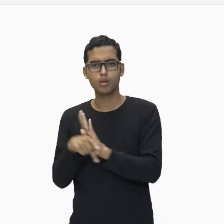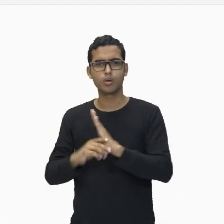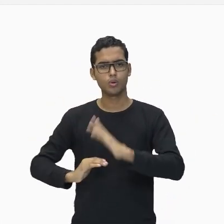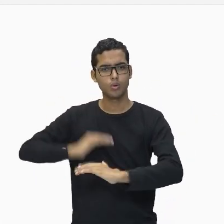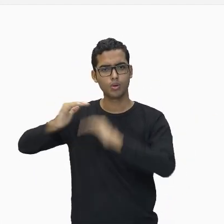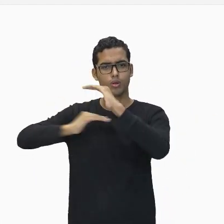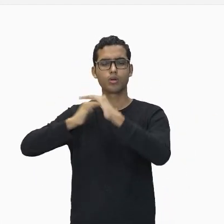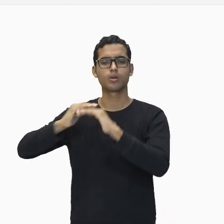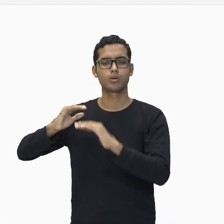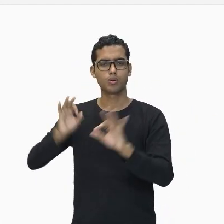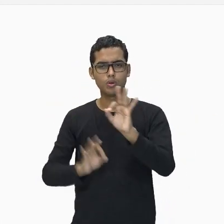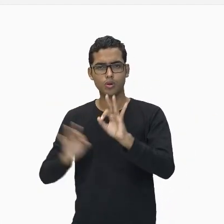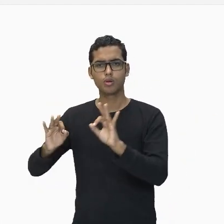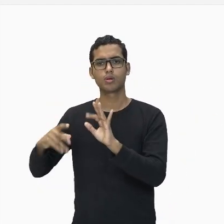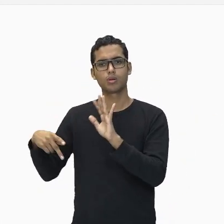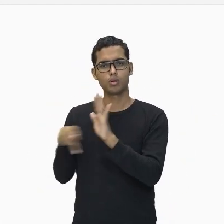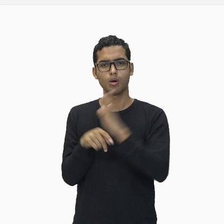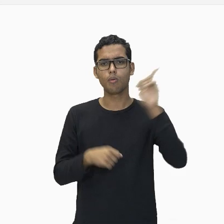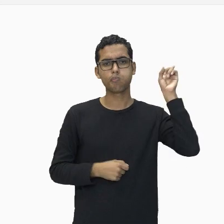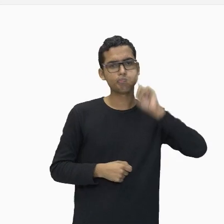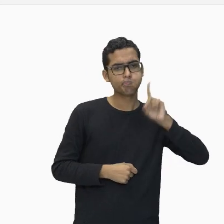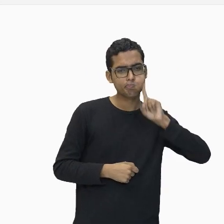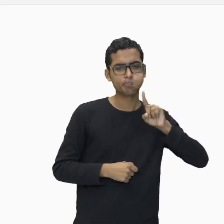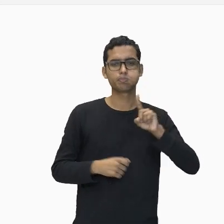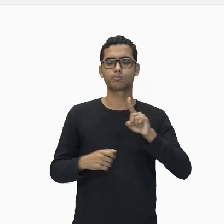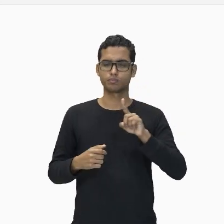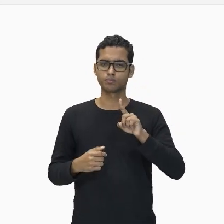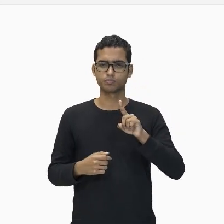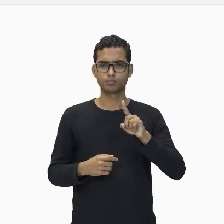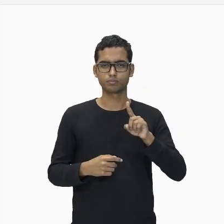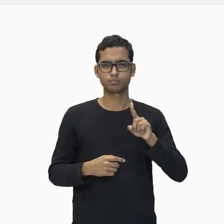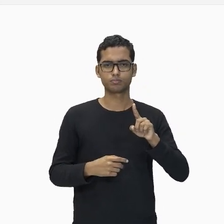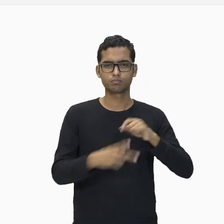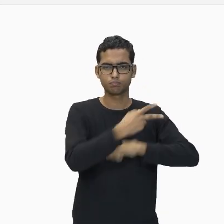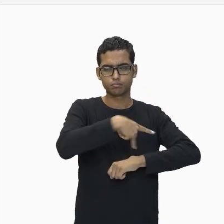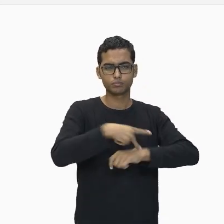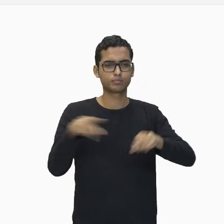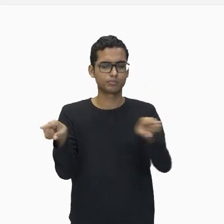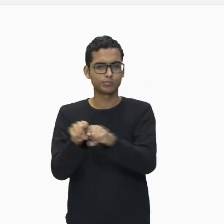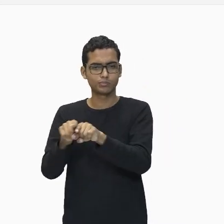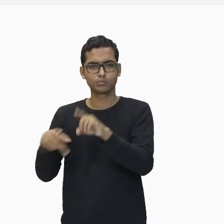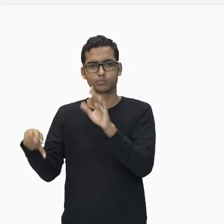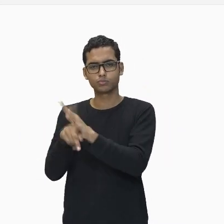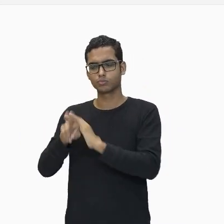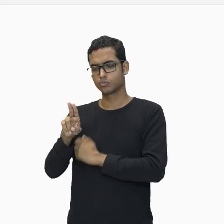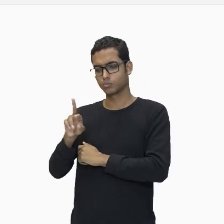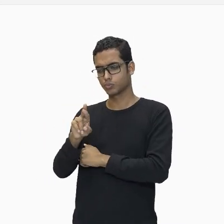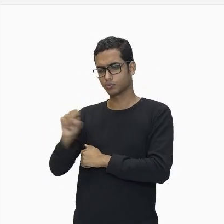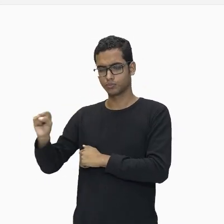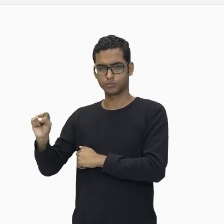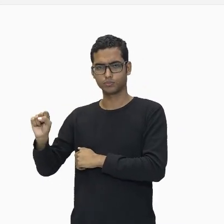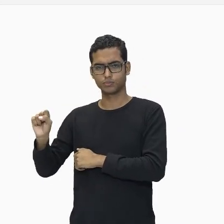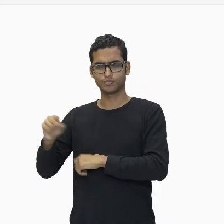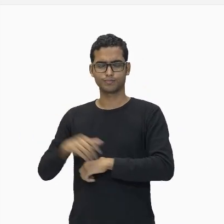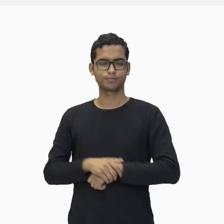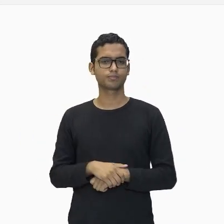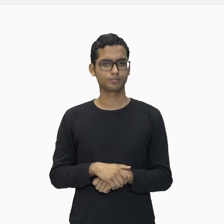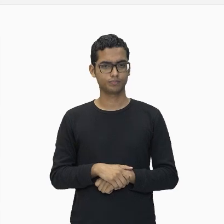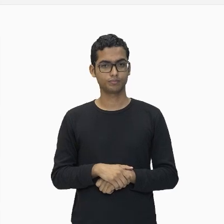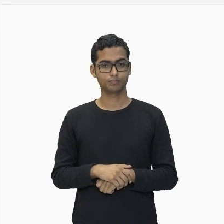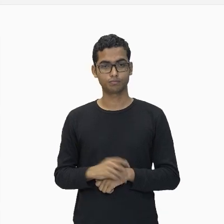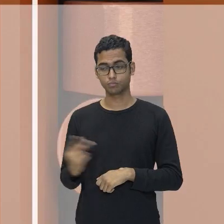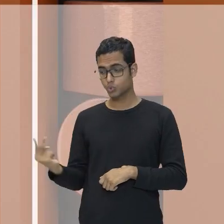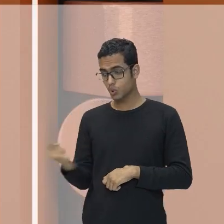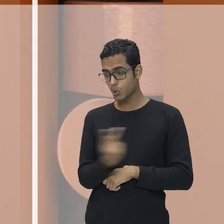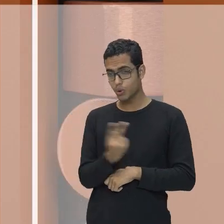desenvolvimento de uma ordem bipolar protagonizada pelos Estados Unidos e a União Soviética. Galera, Esses dois,